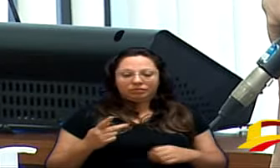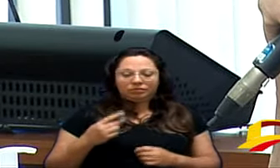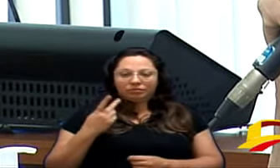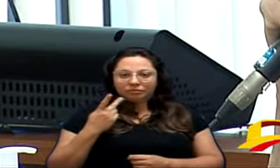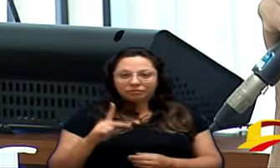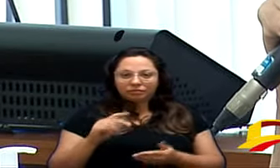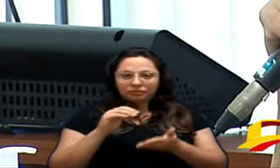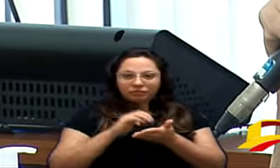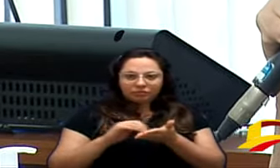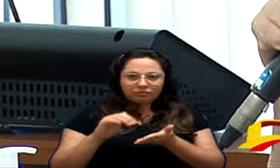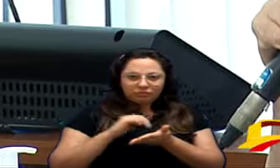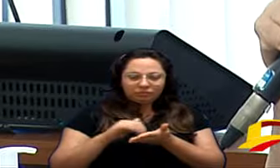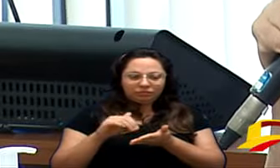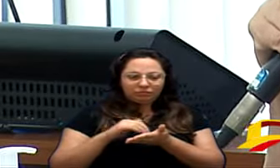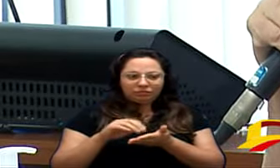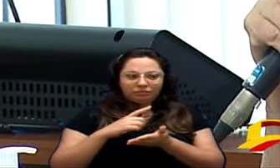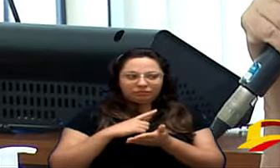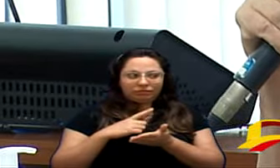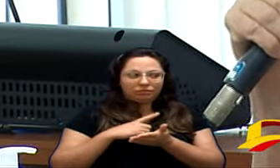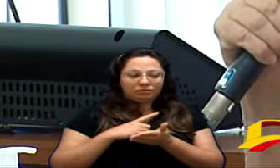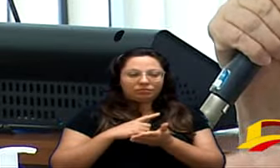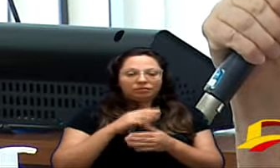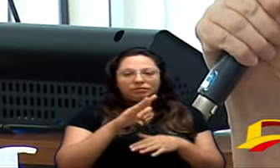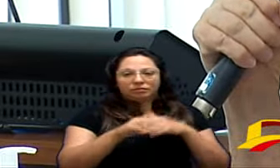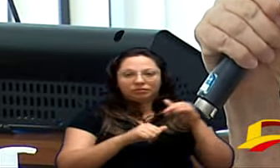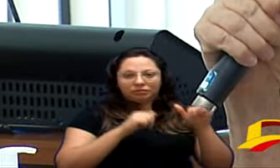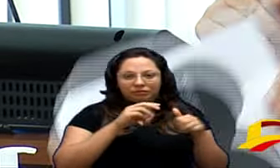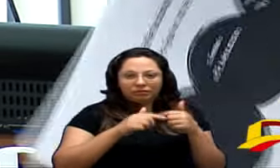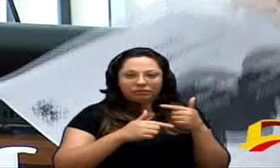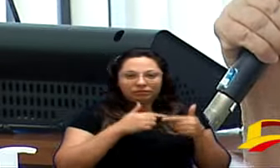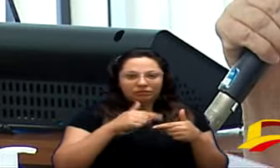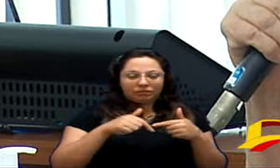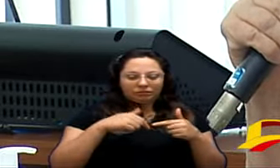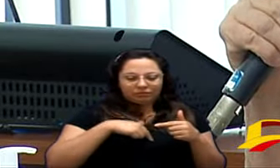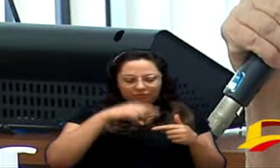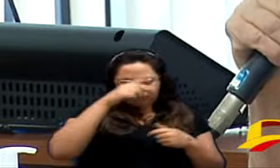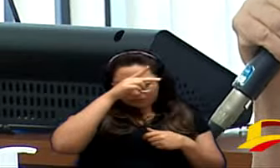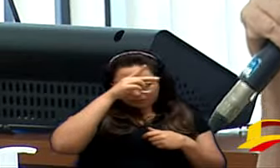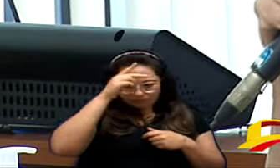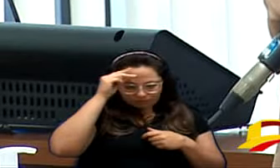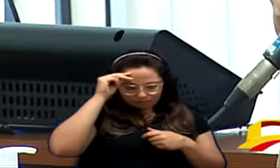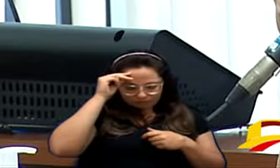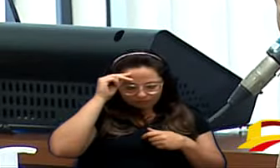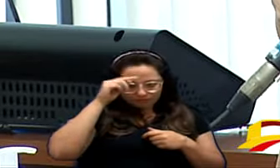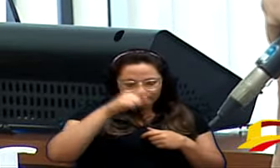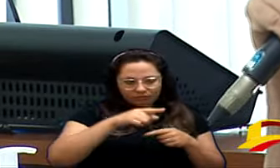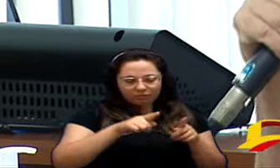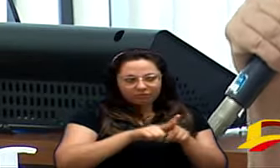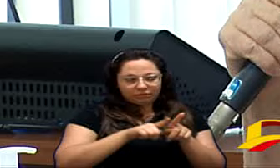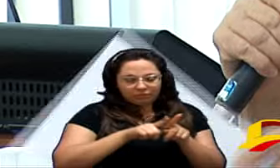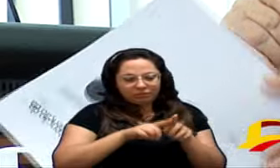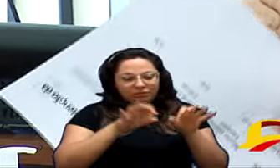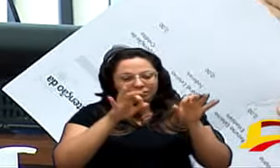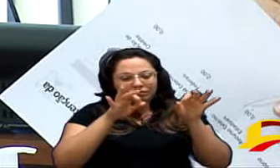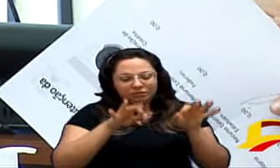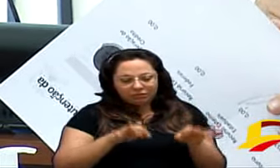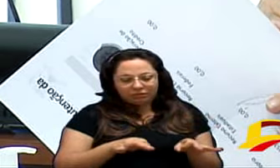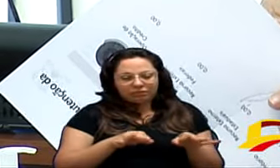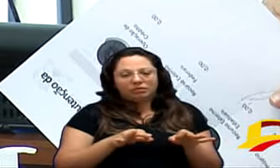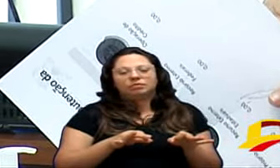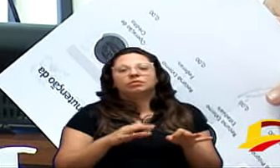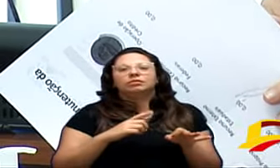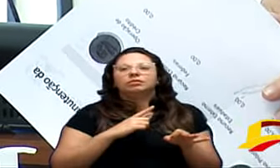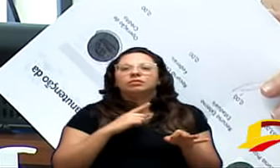secretaria passam todas as contr ações da prefeitura municipal e o senhor com certeza e está escrito aqui